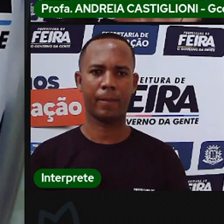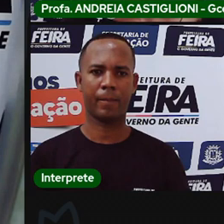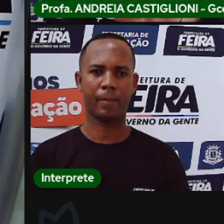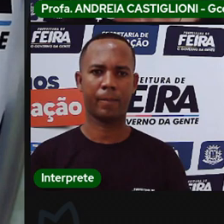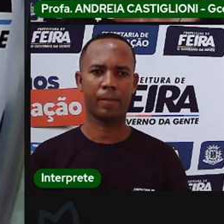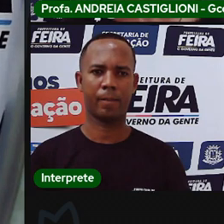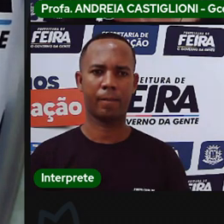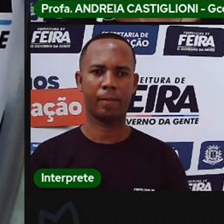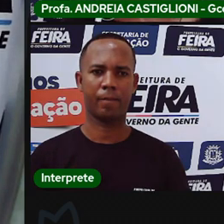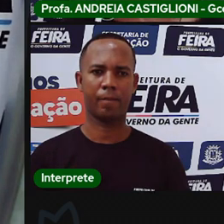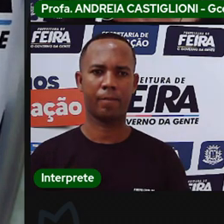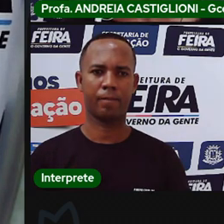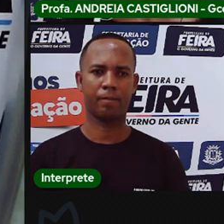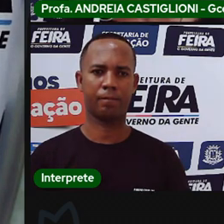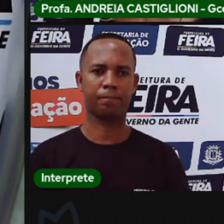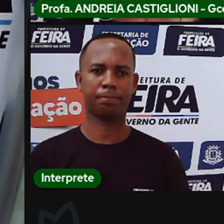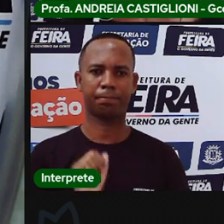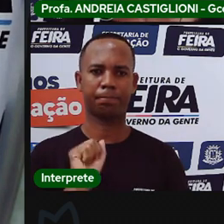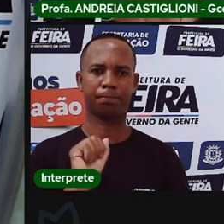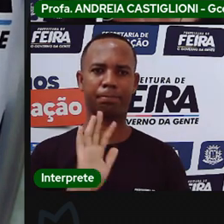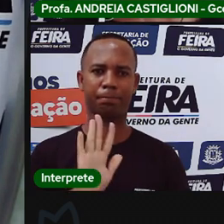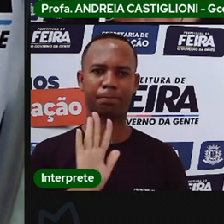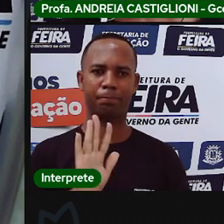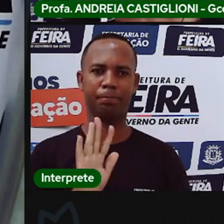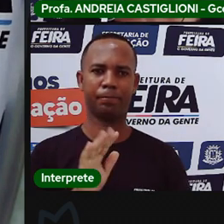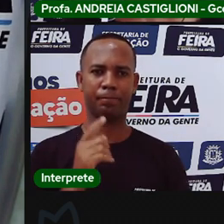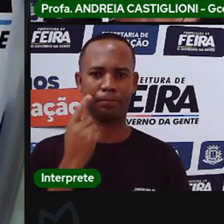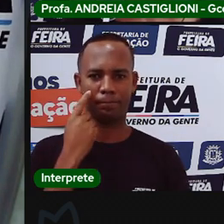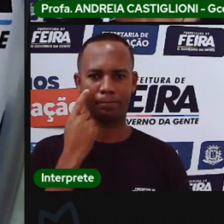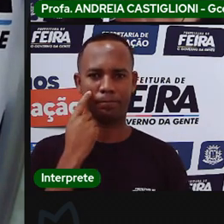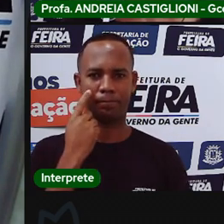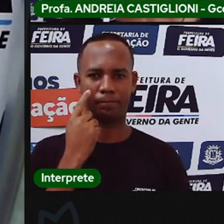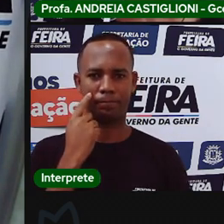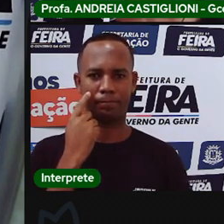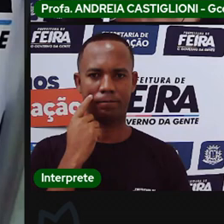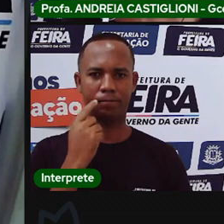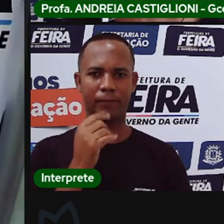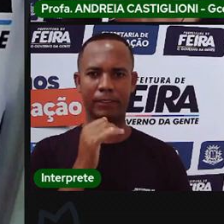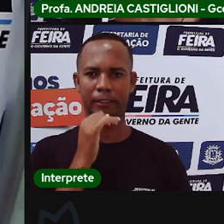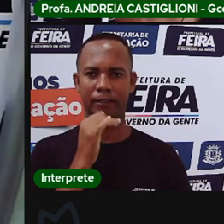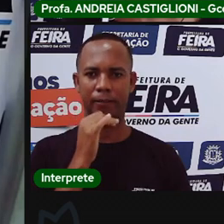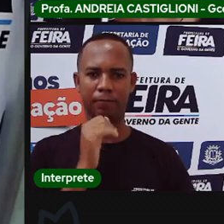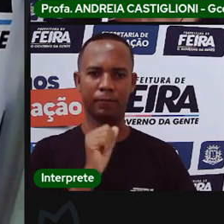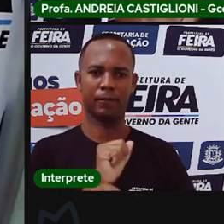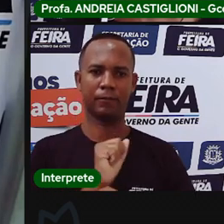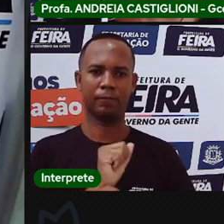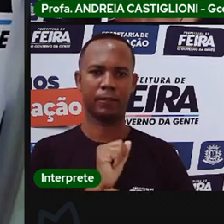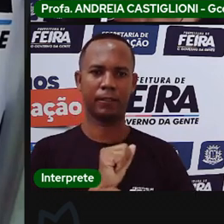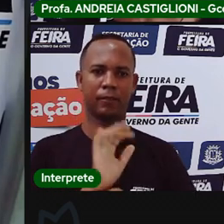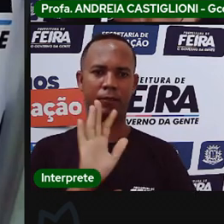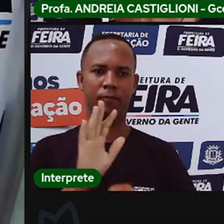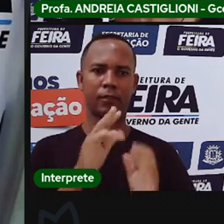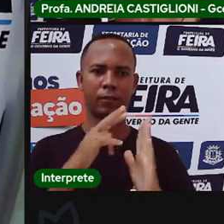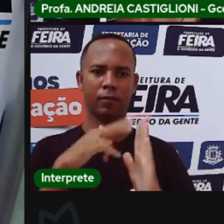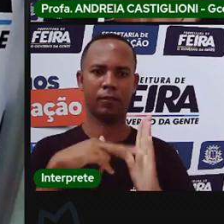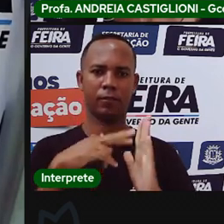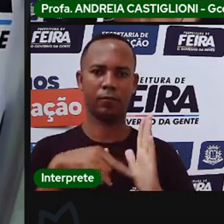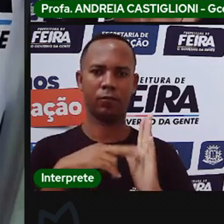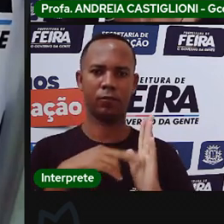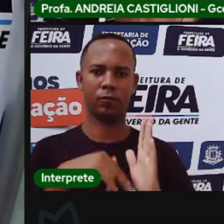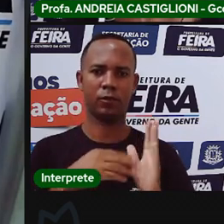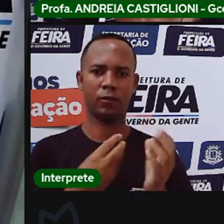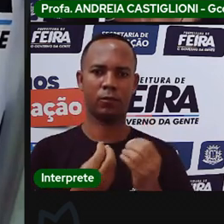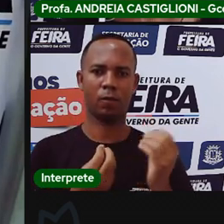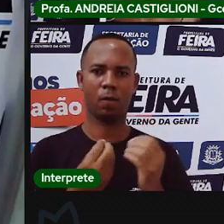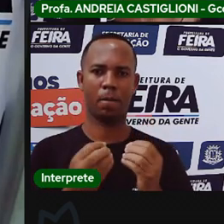Não tá indo aqui. Enquanto não tá indo aqui, enquanto Marília não sai, deixa eu fazer na leitura. E aí a Marília também